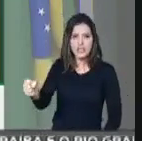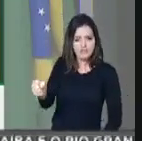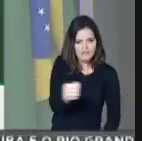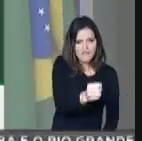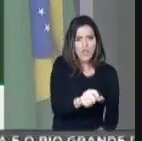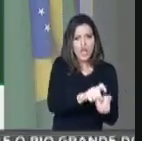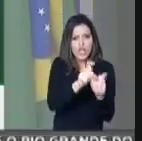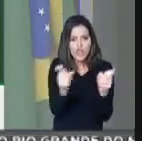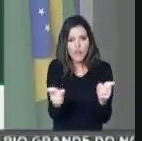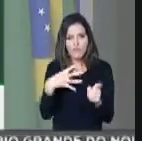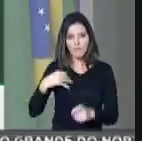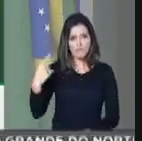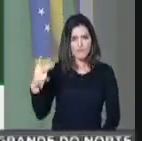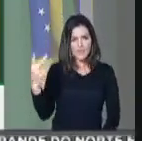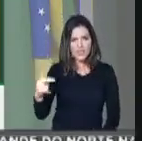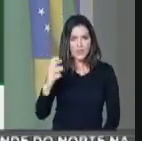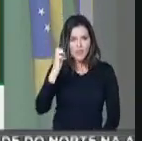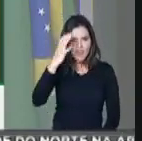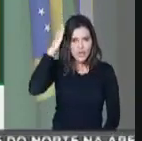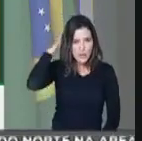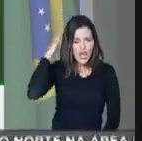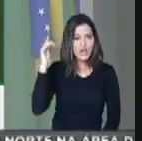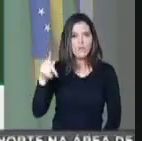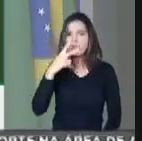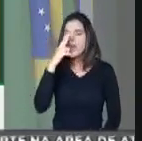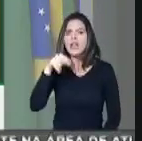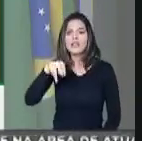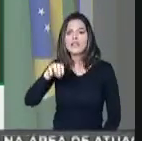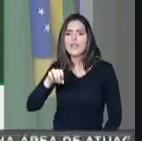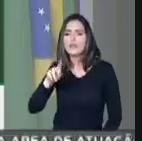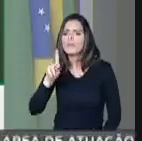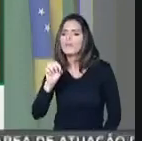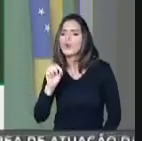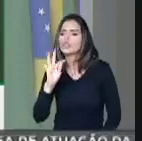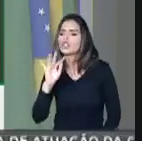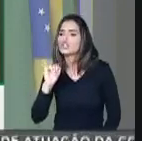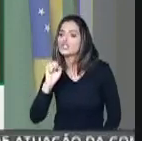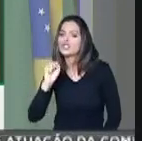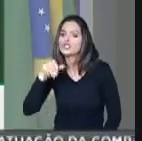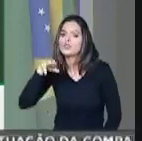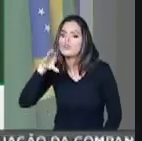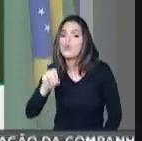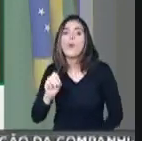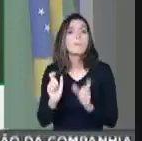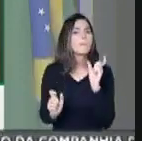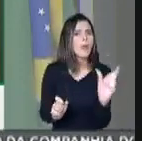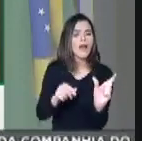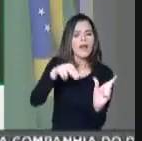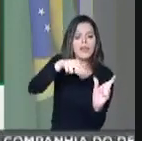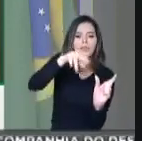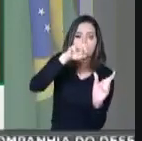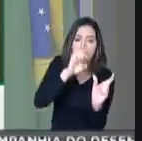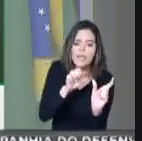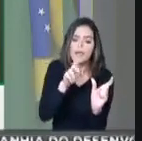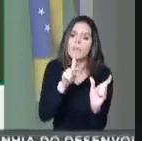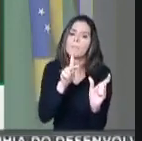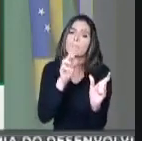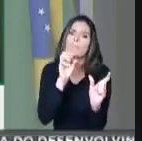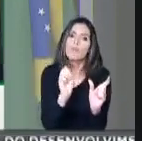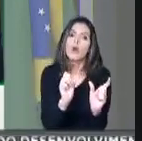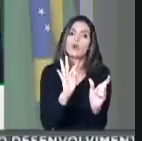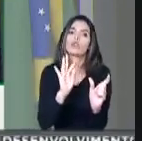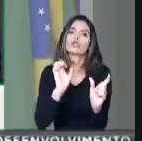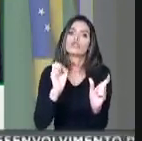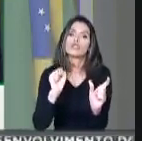numa atitude eivada de nepotismo, plena de nepotismo, esta é a palavra, e